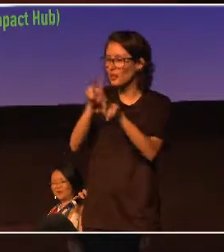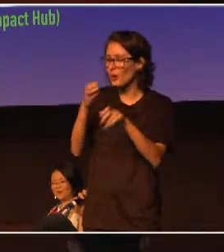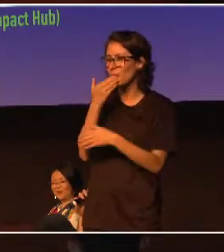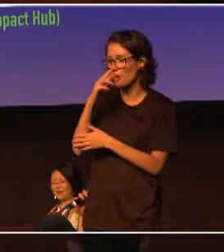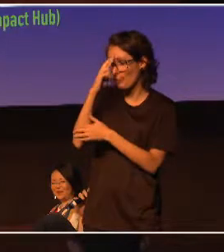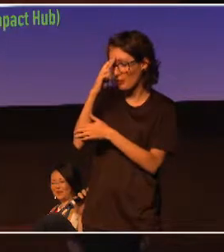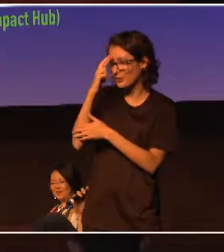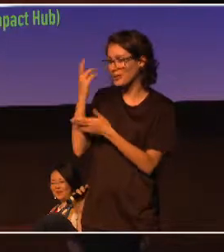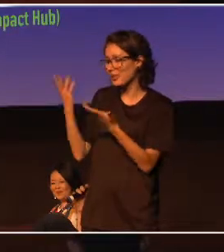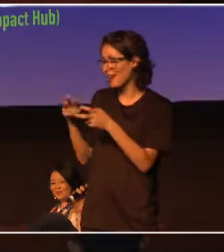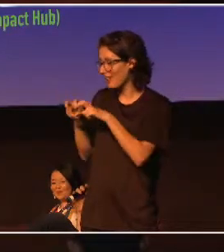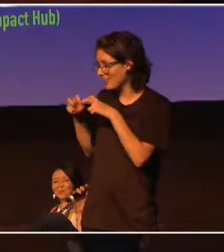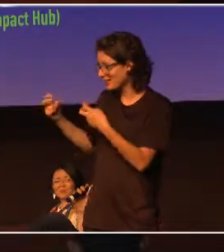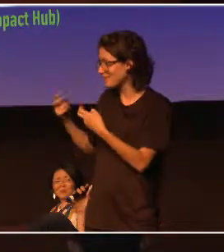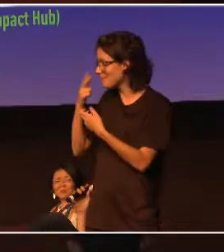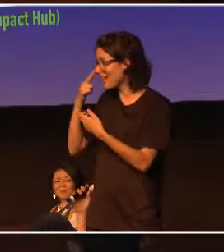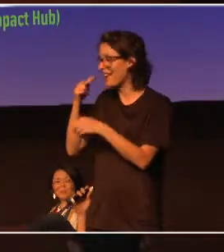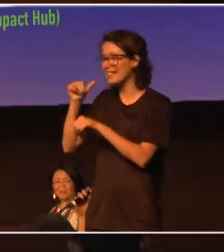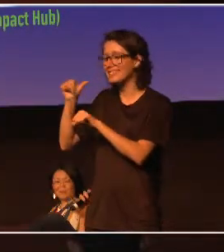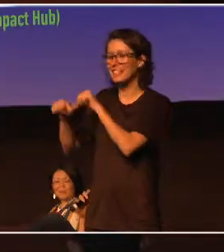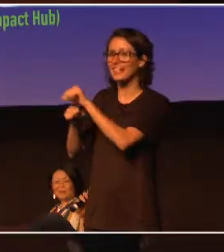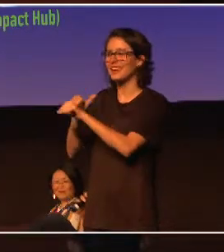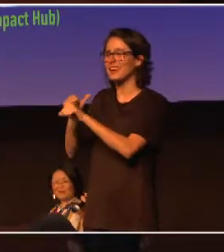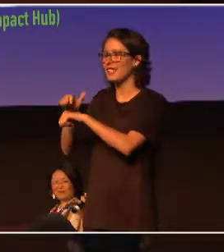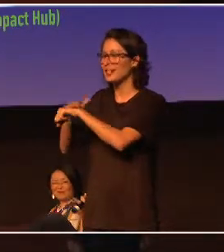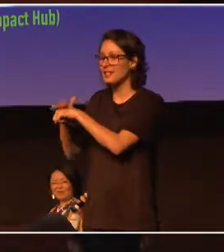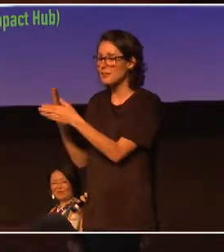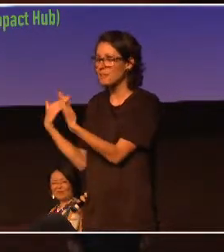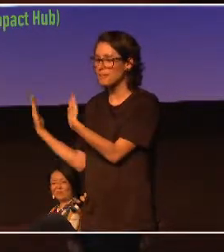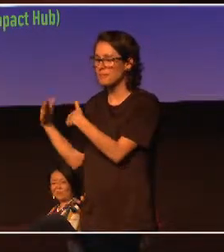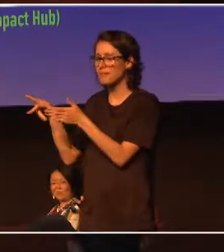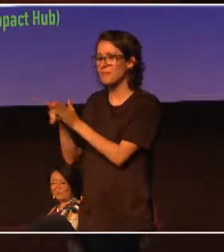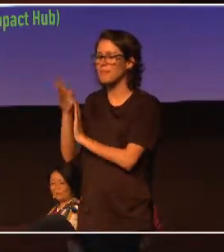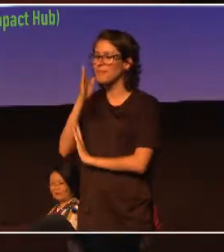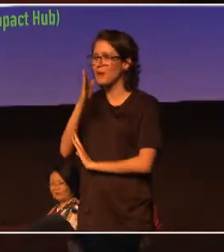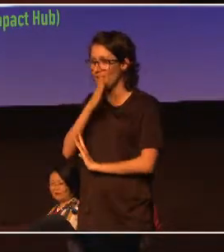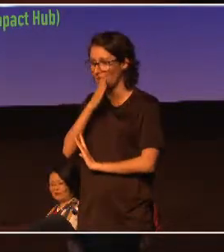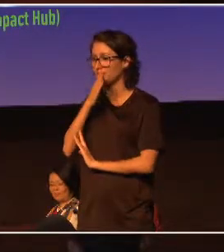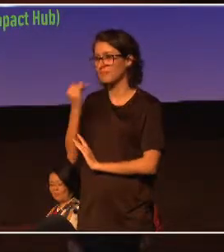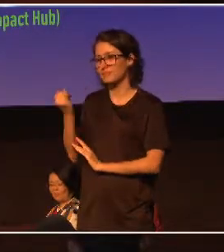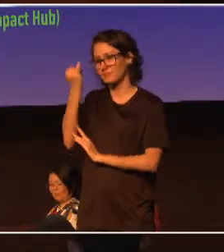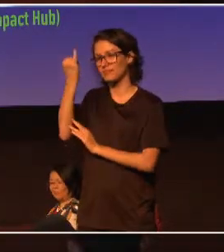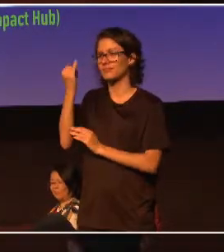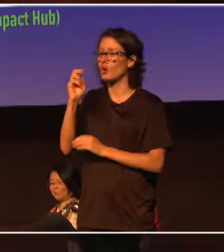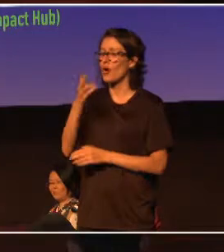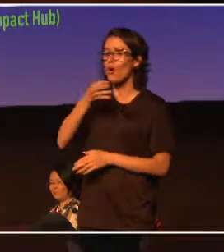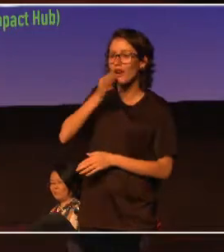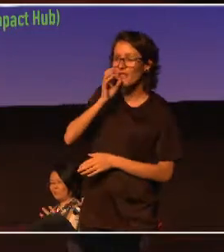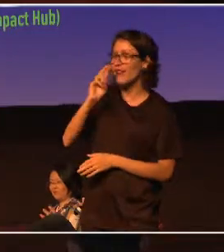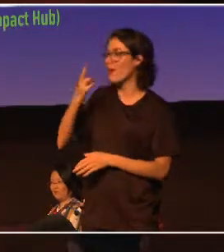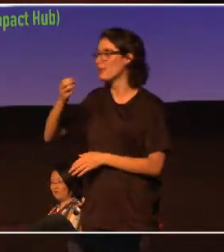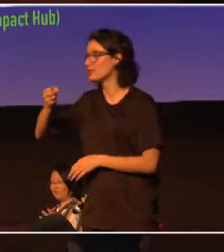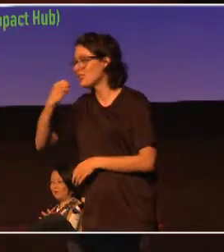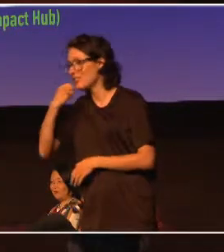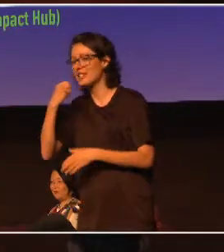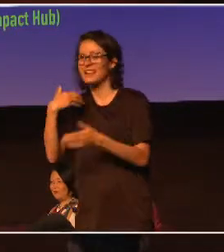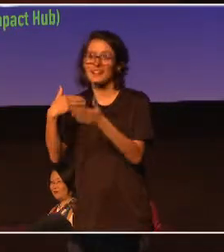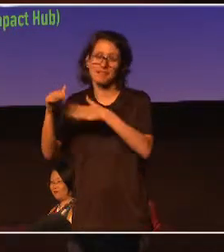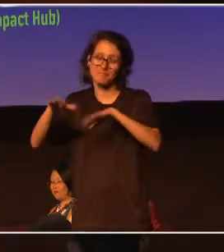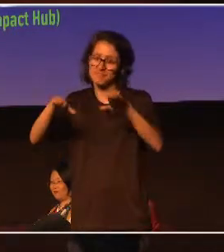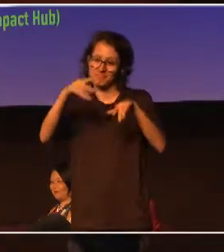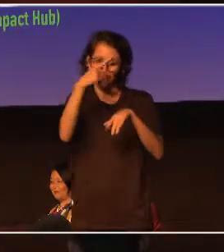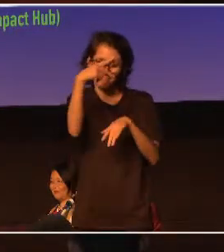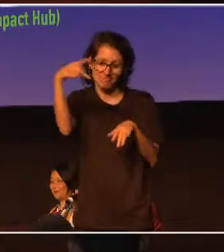virou meio uma conversa de bar mesmo, né? Que também sempre importante na comunidade, ou café, ou cerveja, depende da